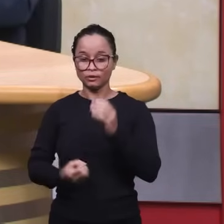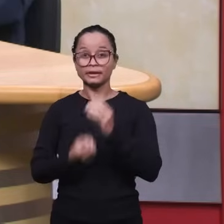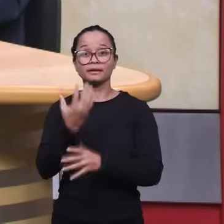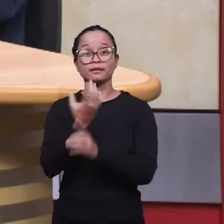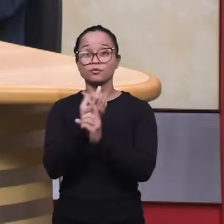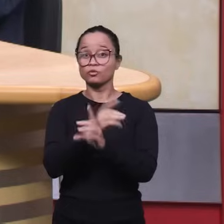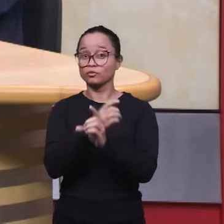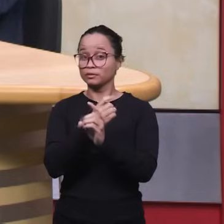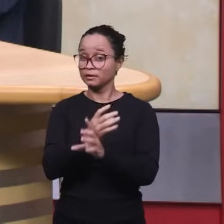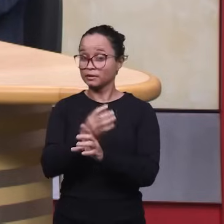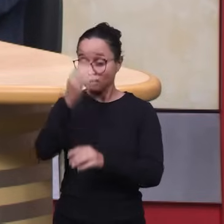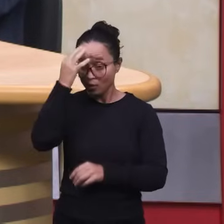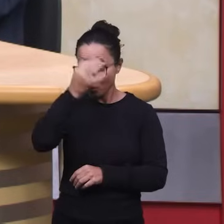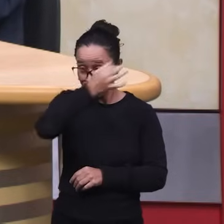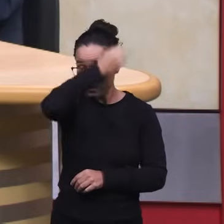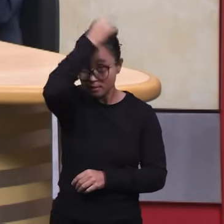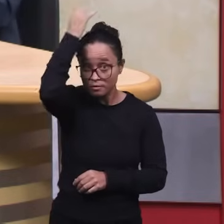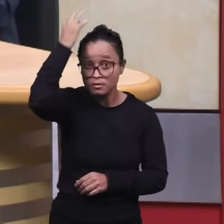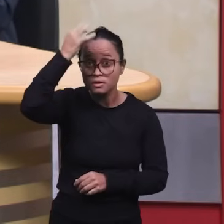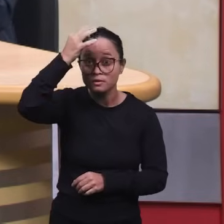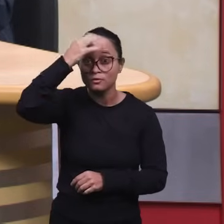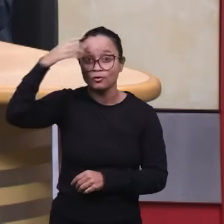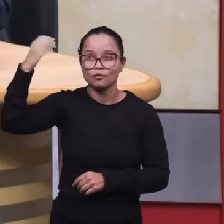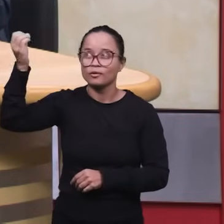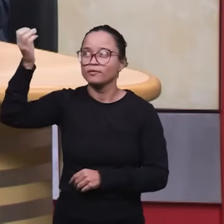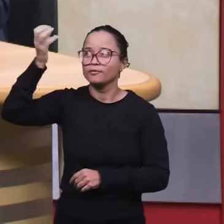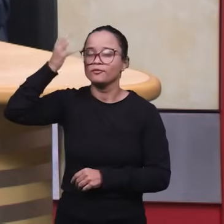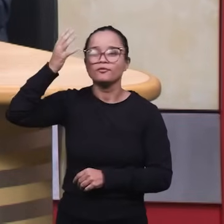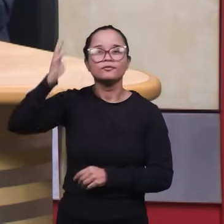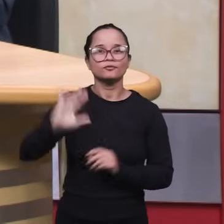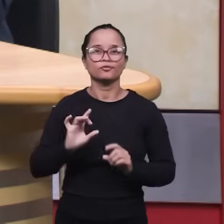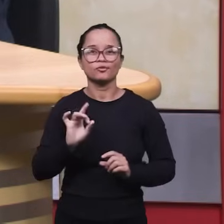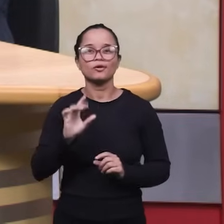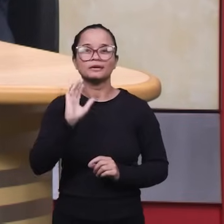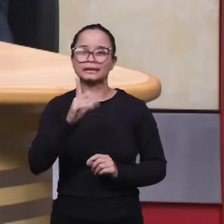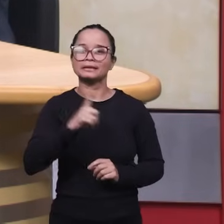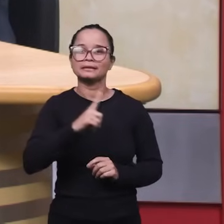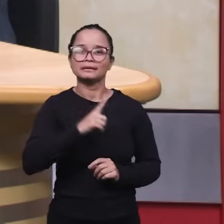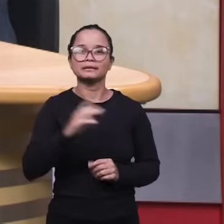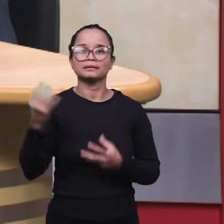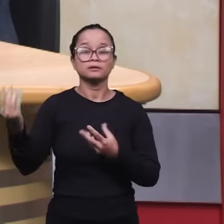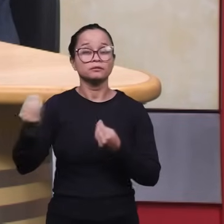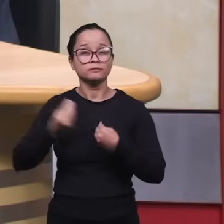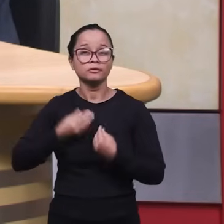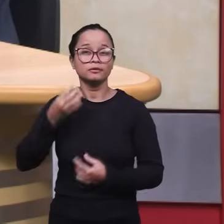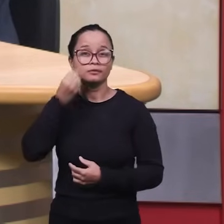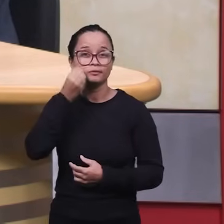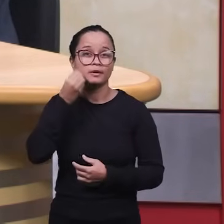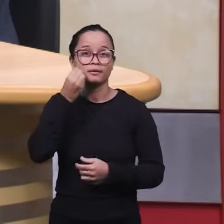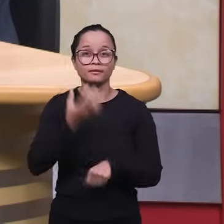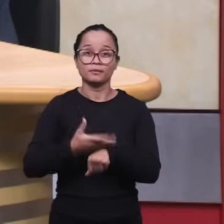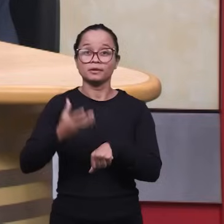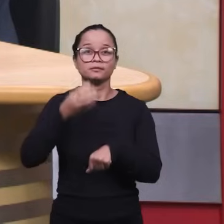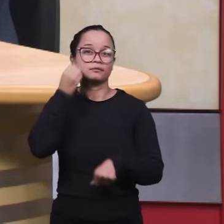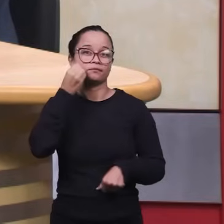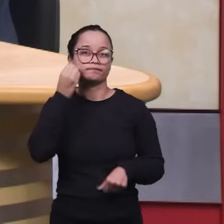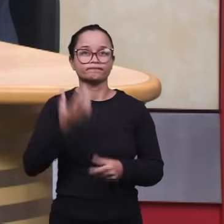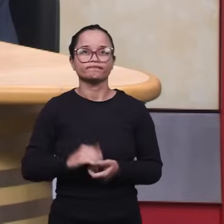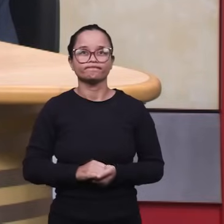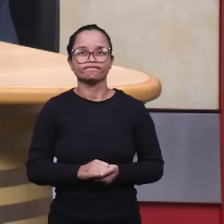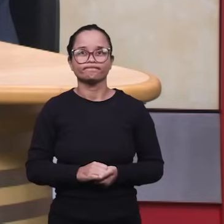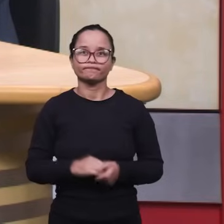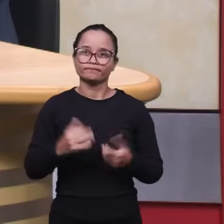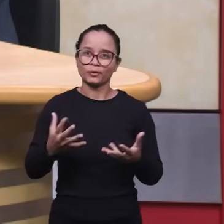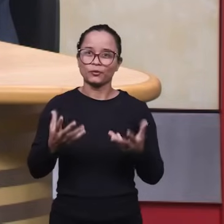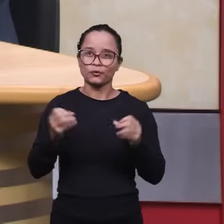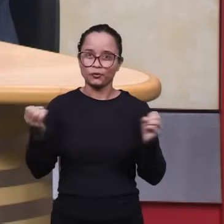doutrina, o Espírito Santo nos levou àquilo que já existia. Glória a Deus. E nos deu essa experiência. Glória a Deus.